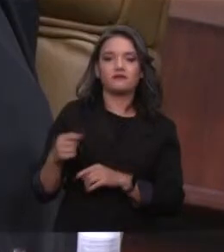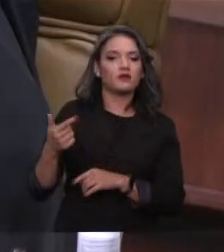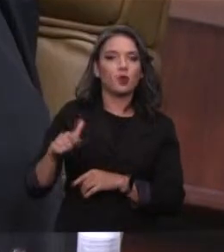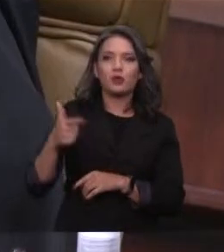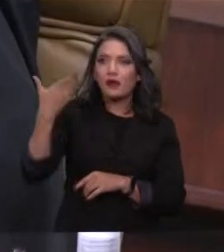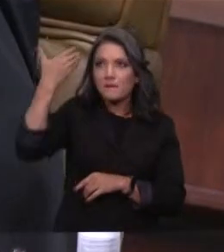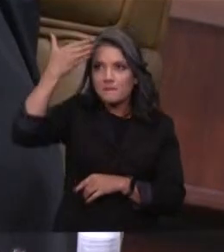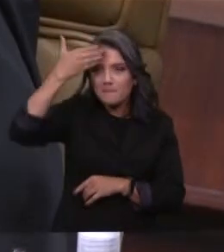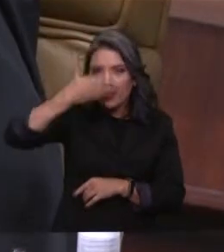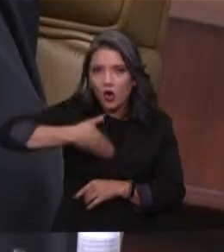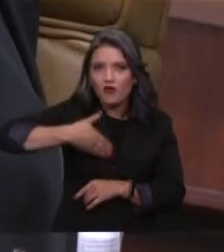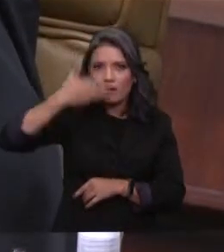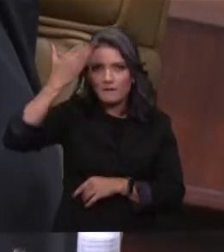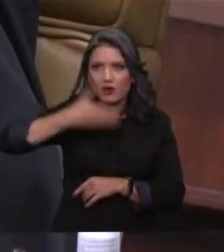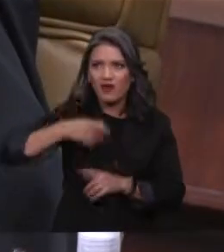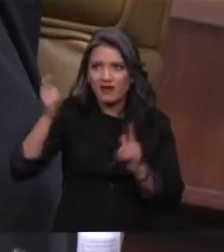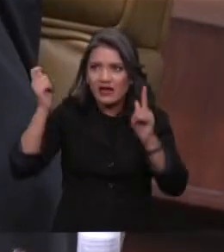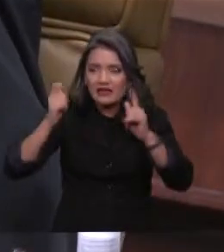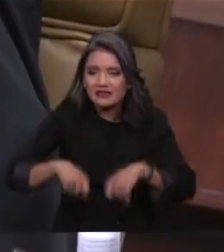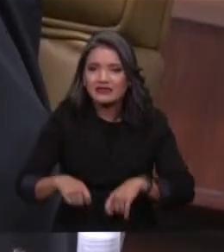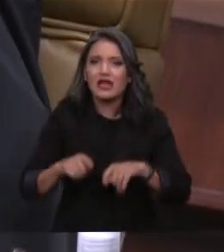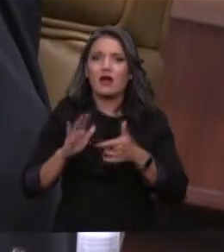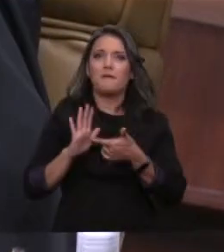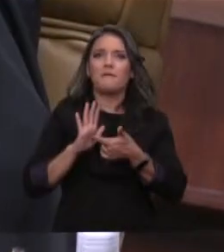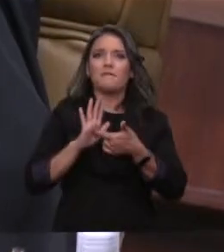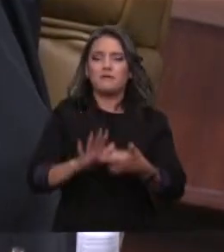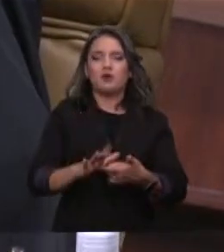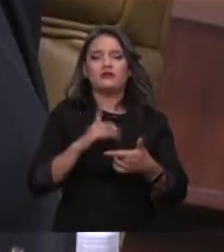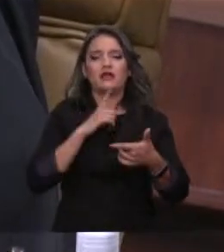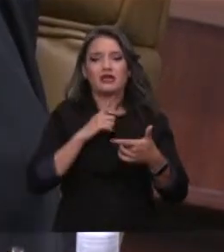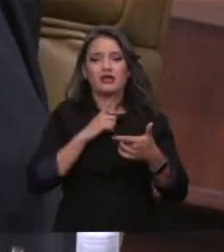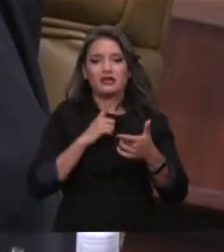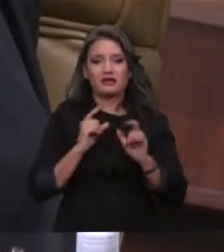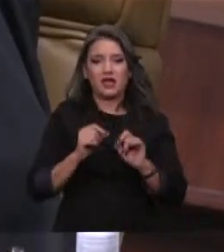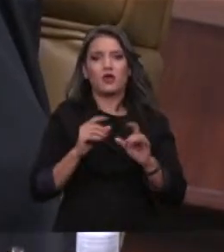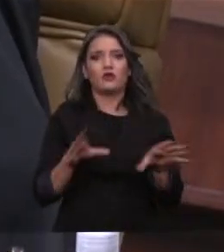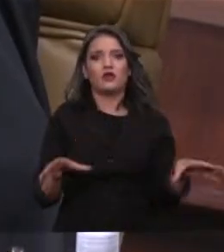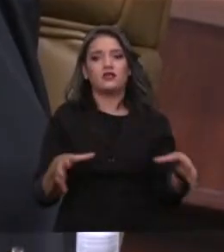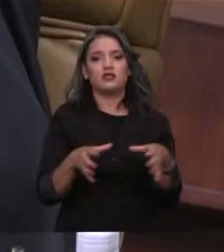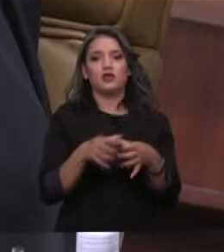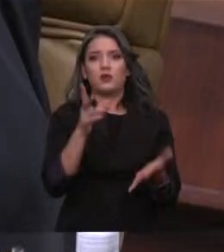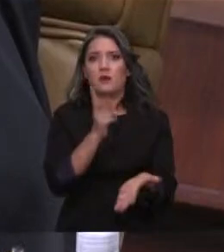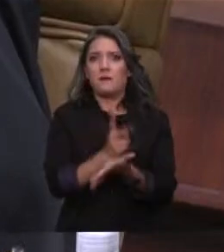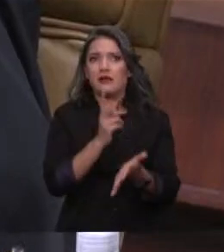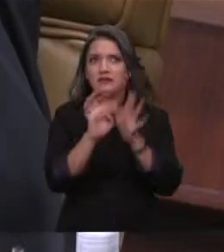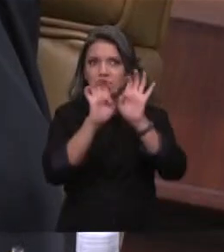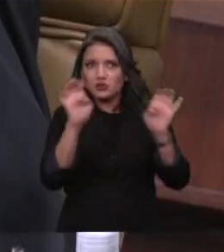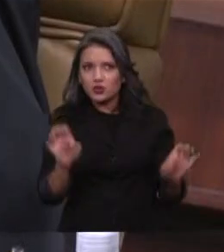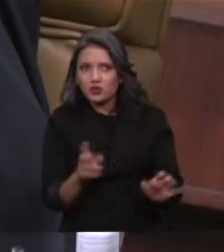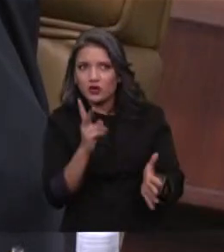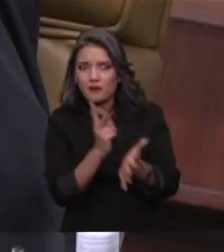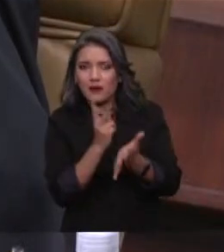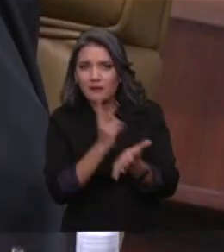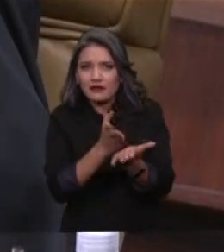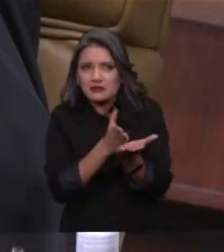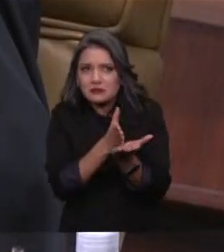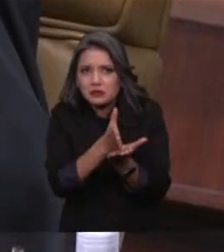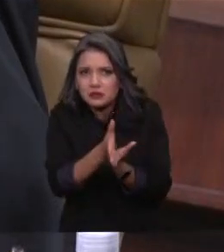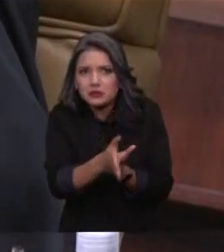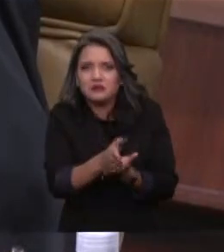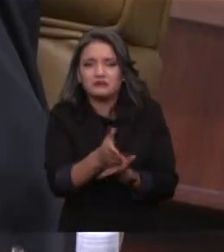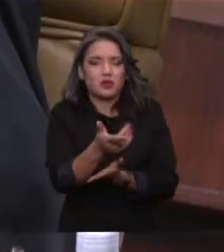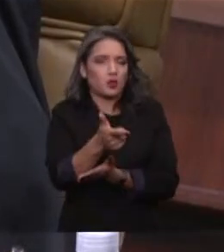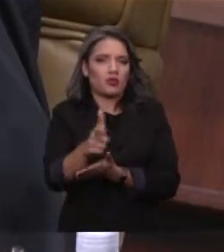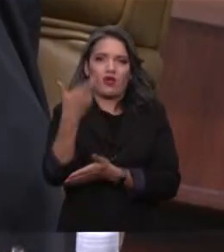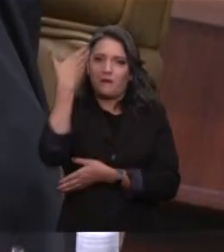Mello. Ministros julgam ação contra o ex-senador Fernando Collor por corrupção passiva, lavagem de dinheiro e integração de organização criminosa.